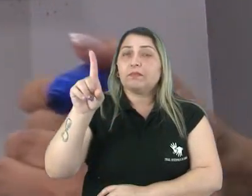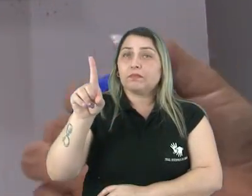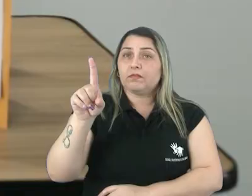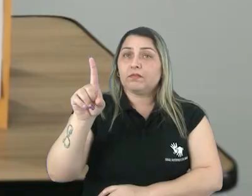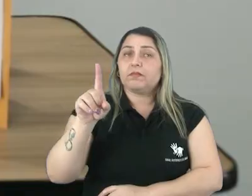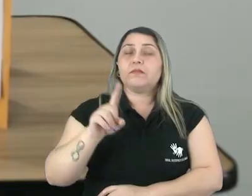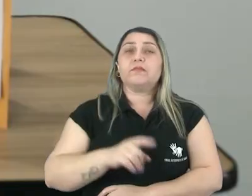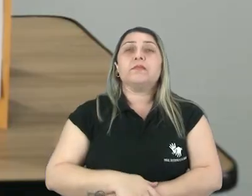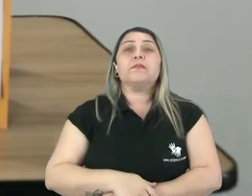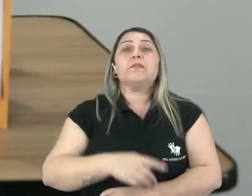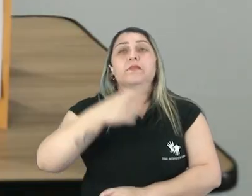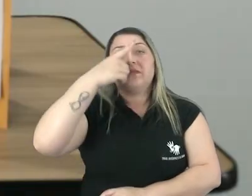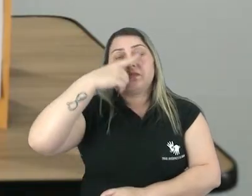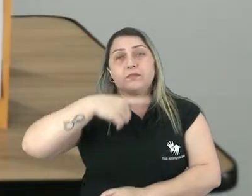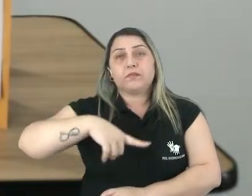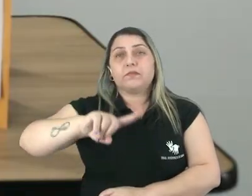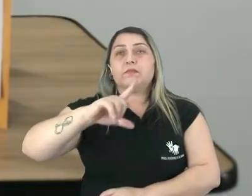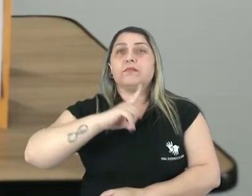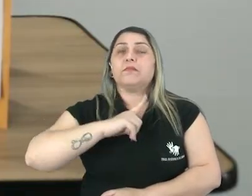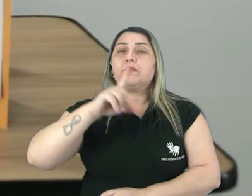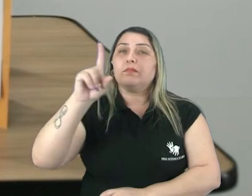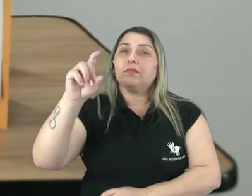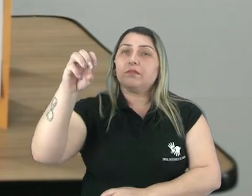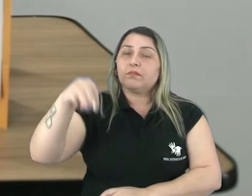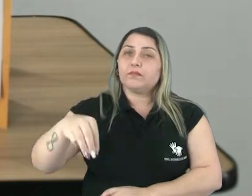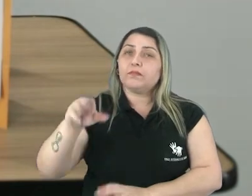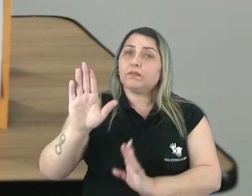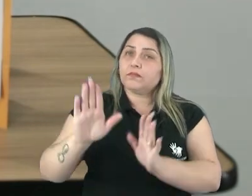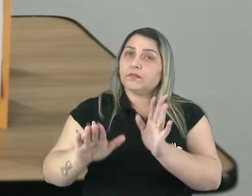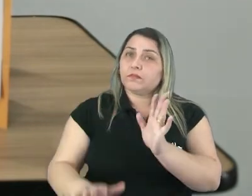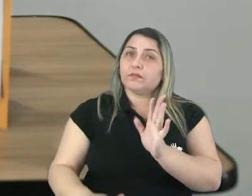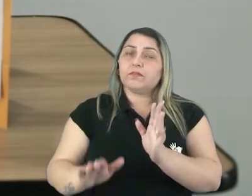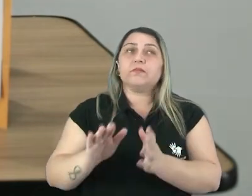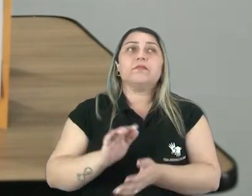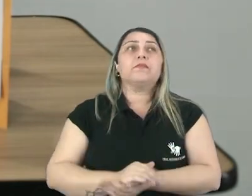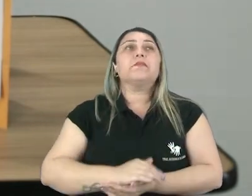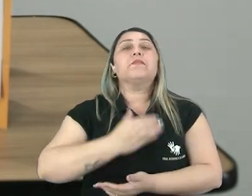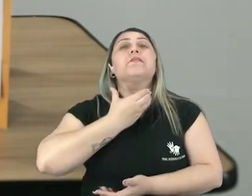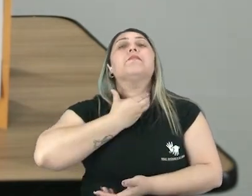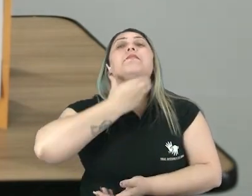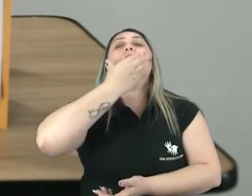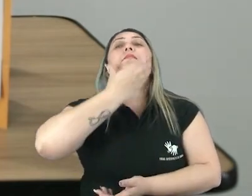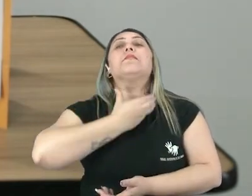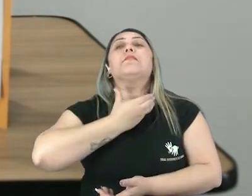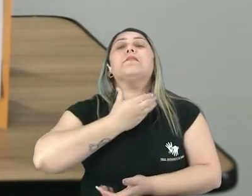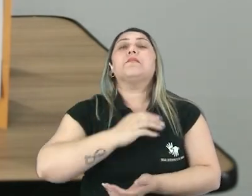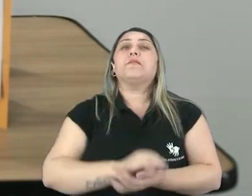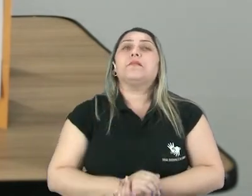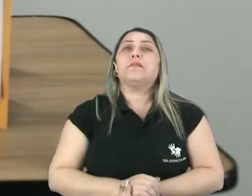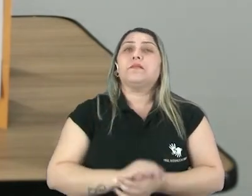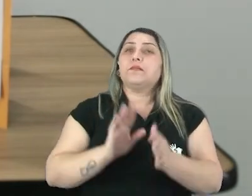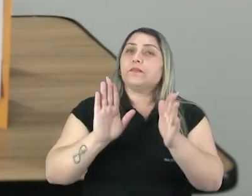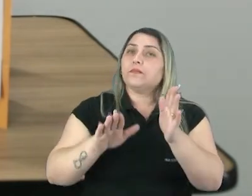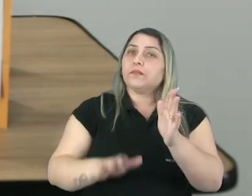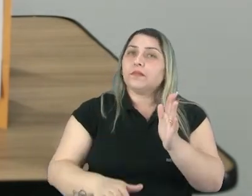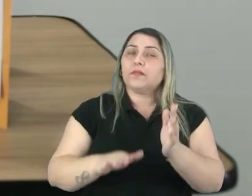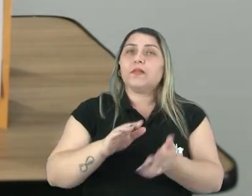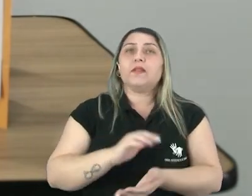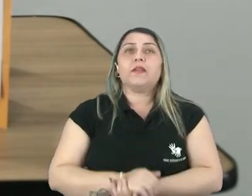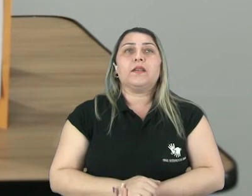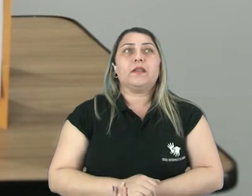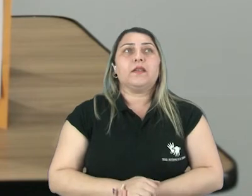o elefante tem 1 metro a menos que a girafa. Apenas 1 metro a